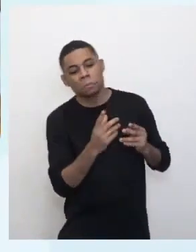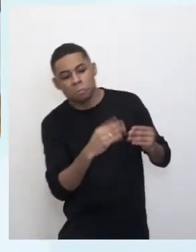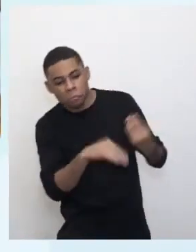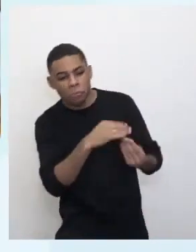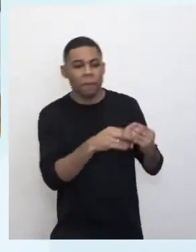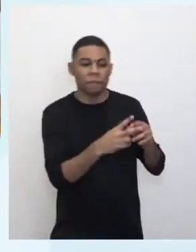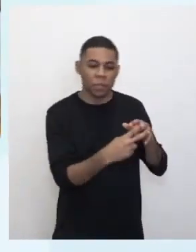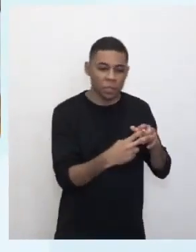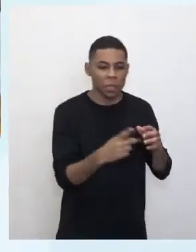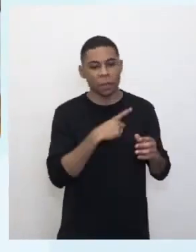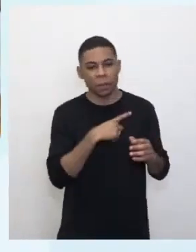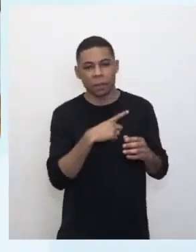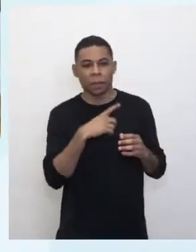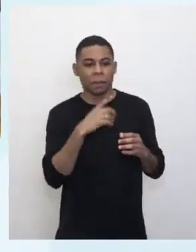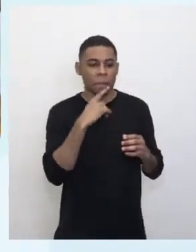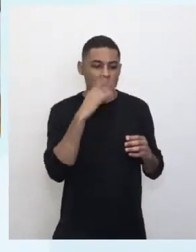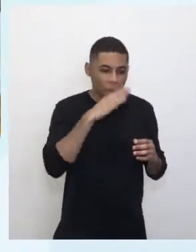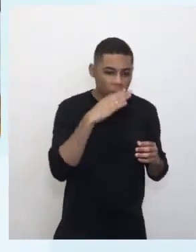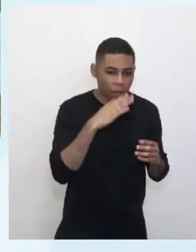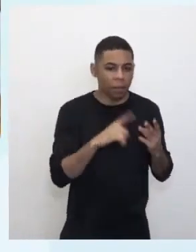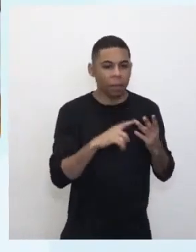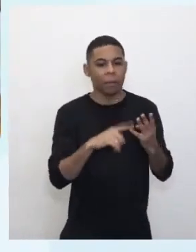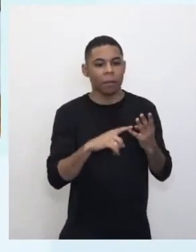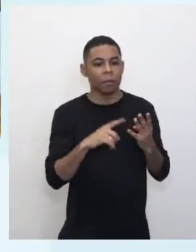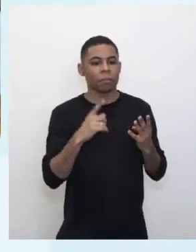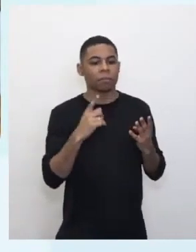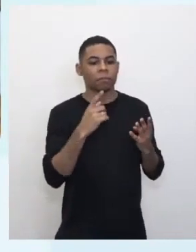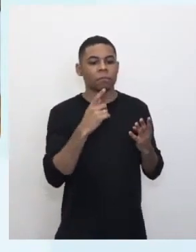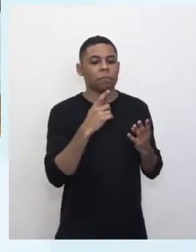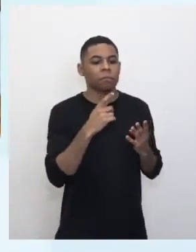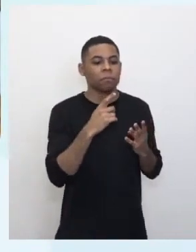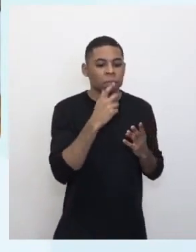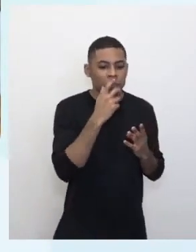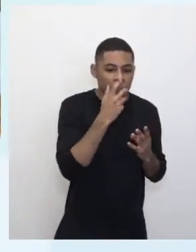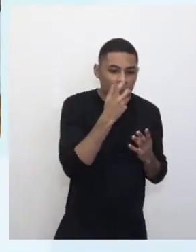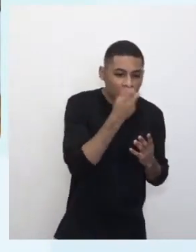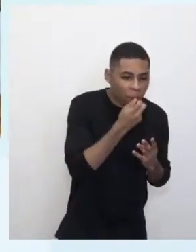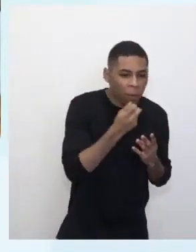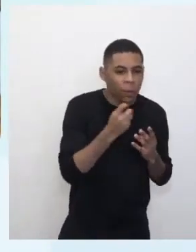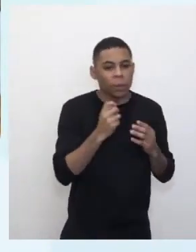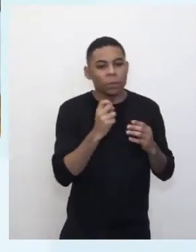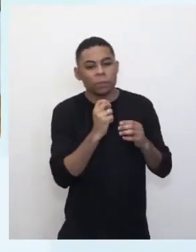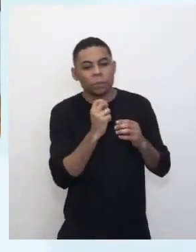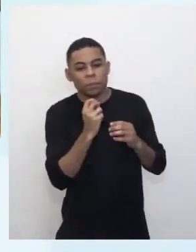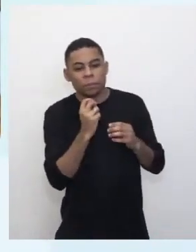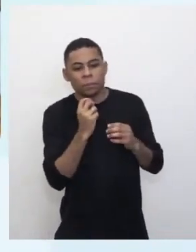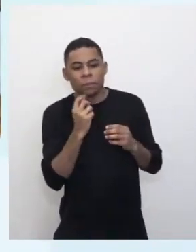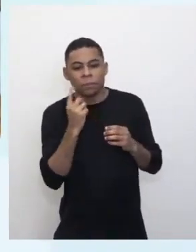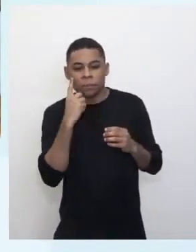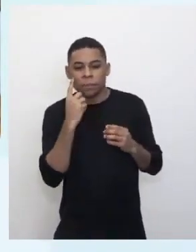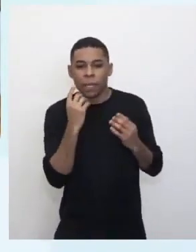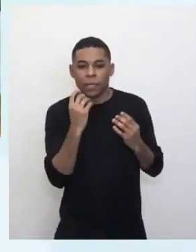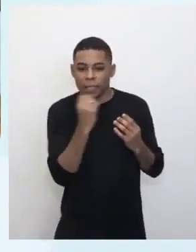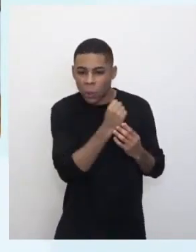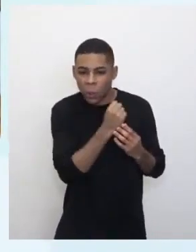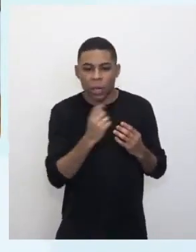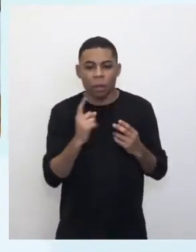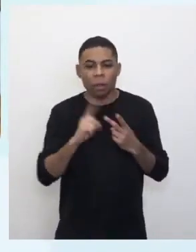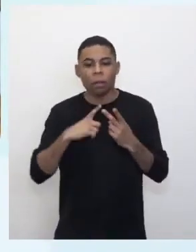Tem pimentões, tem carrots, tem cenoura e o frango, né? E no outro prato a gente tem uma carne vermelha